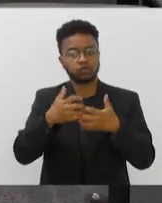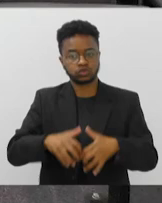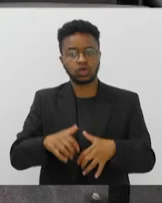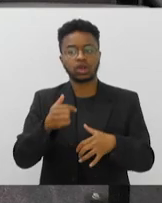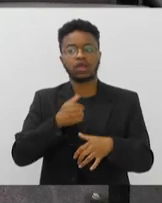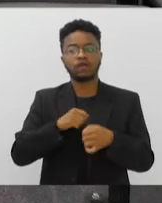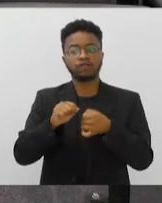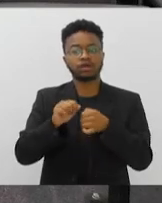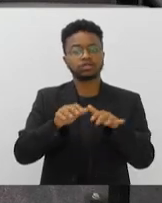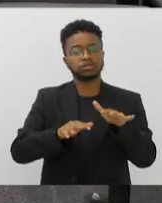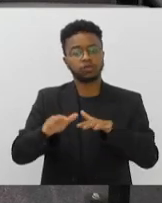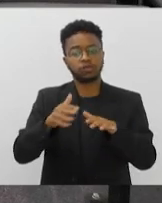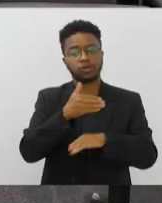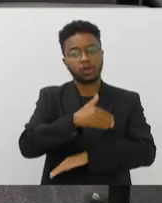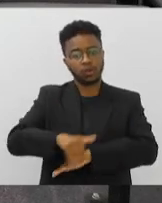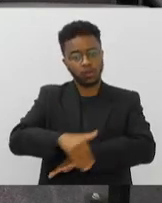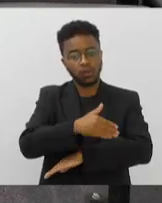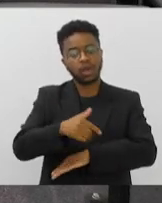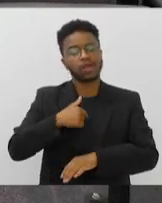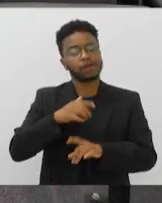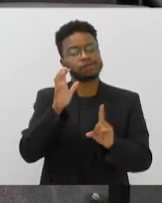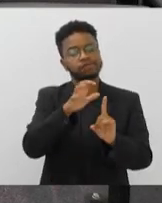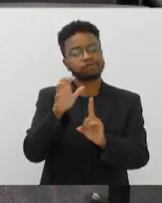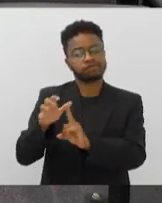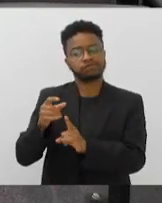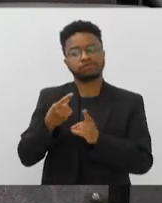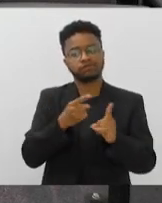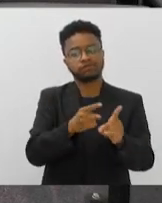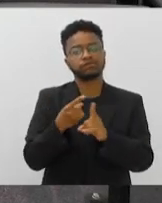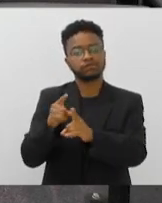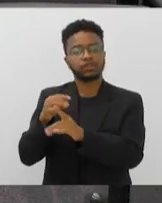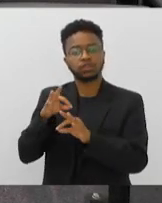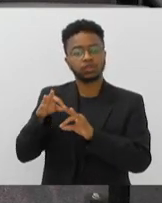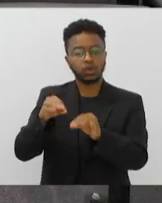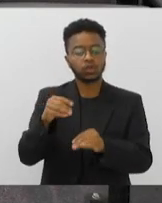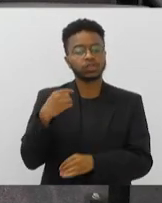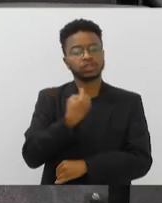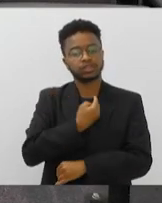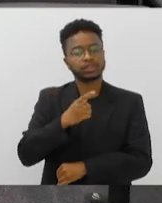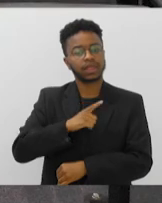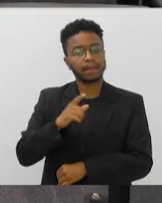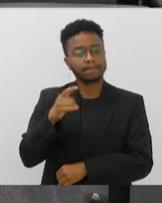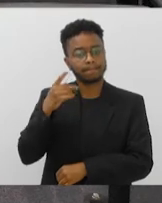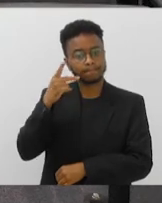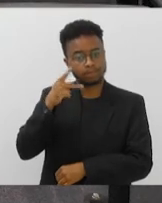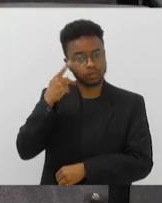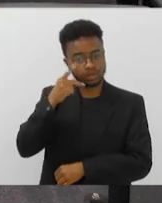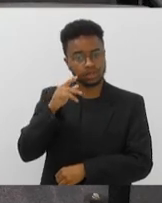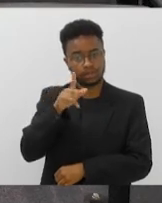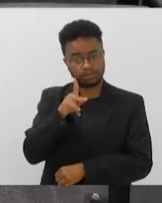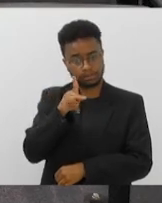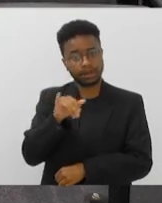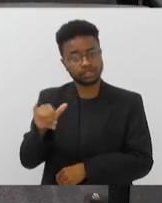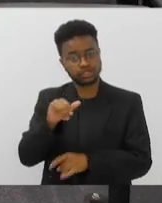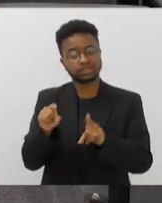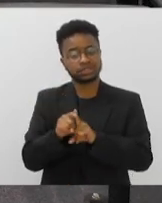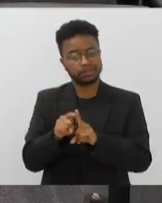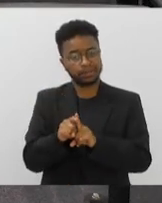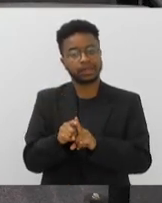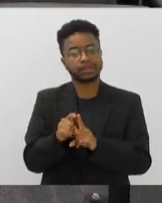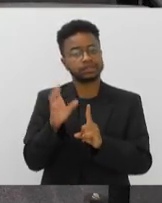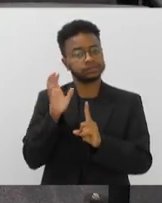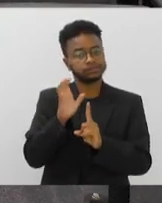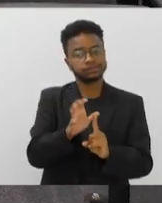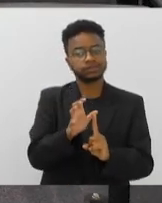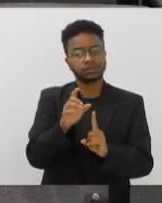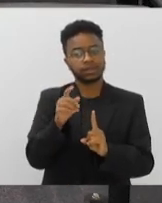tenho feito a vô lá M pertur acho que todo mundo me conhece a gente tem uma política Parati que também é ameaçadora então as pessoas perguntam